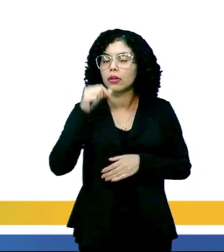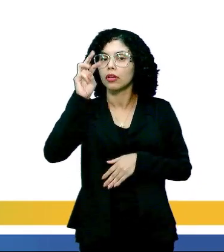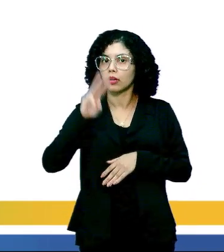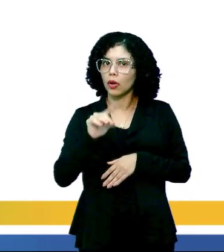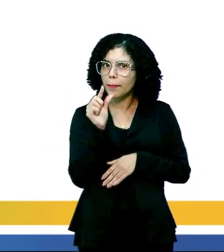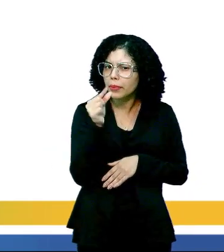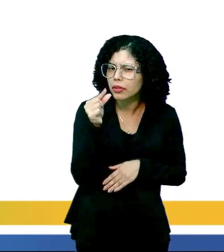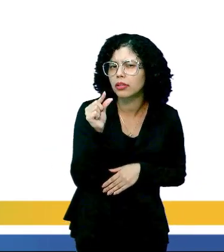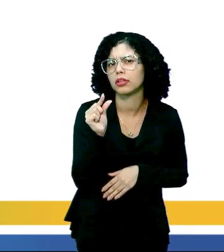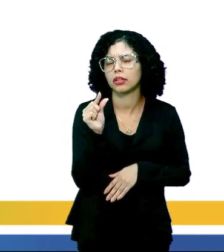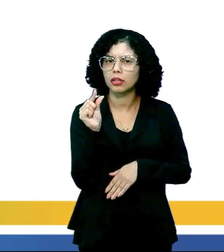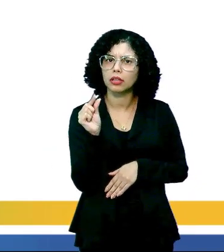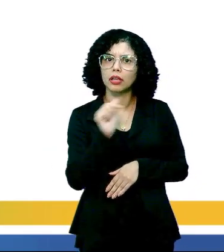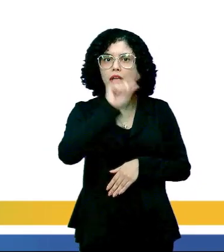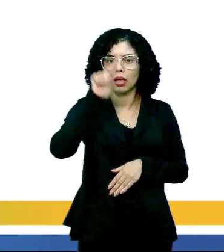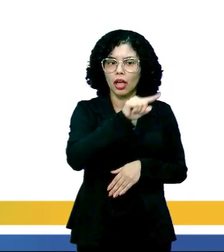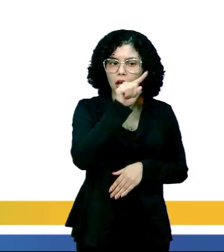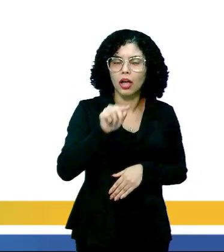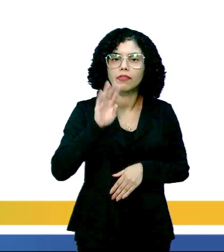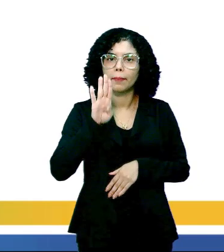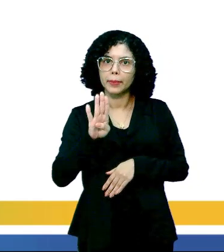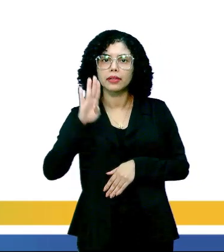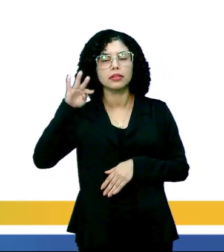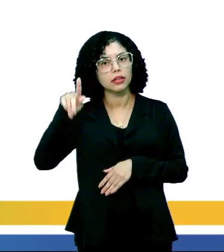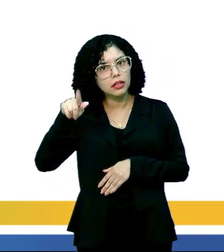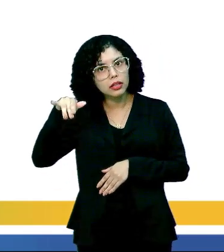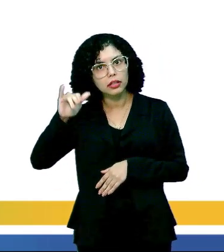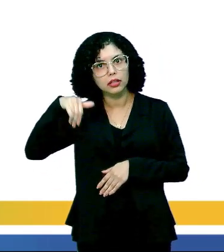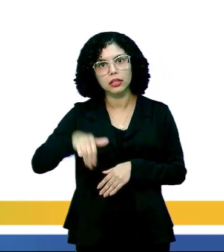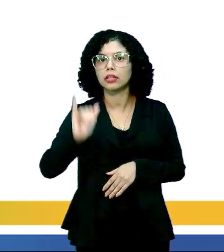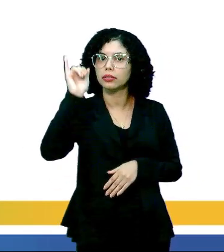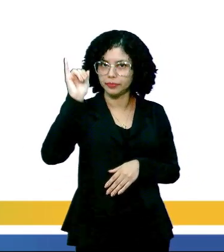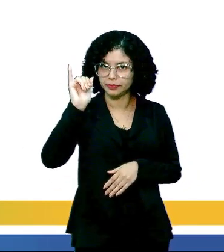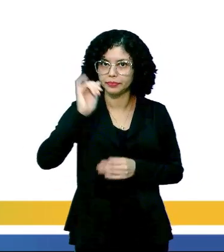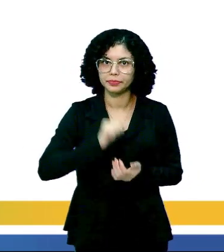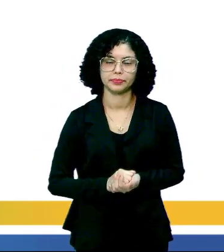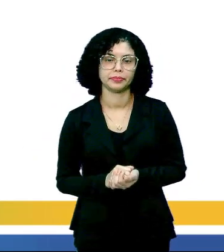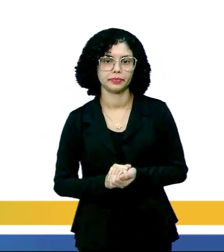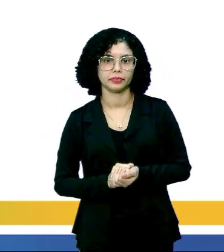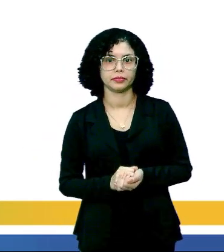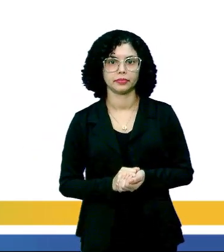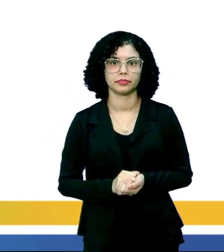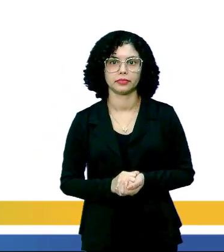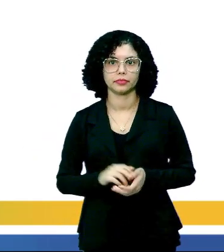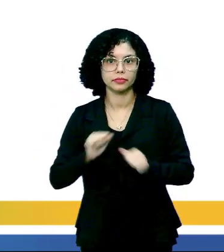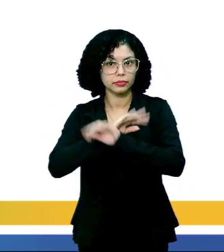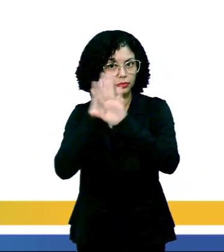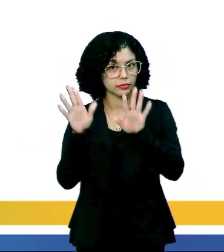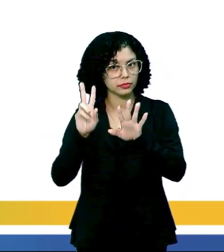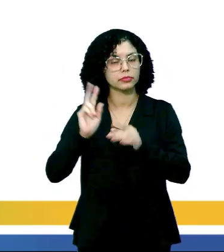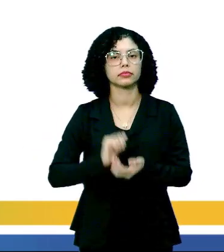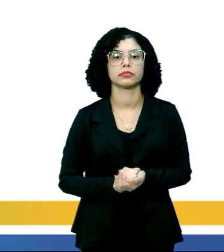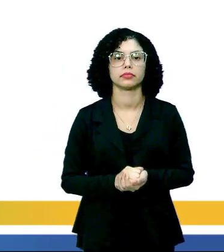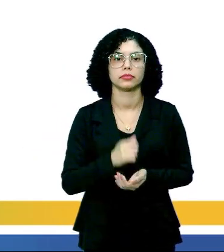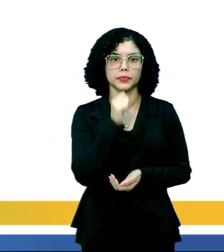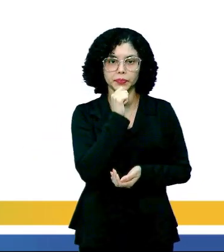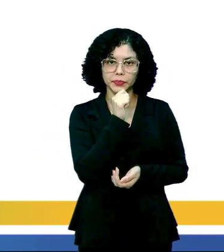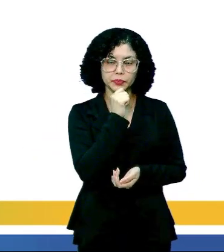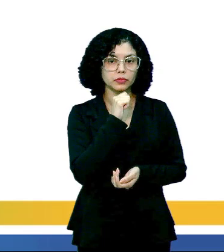das emissões alfa, beta e gama. Então, o texto deixa bem claro que é uma emissão beta. Então, se ele se converteu em